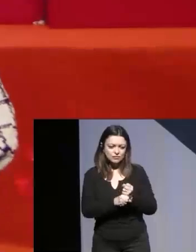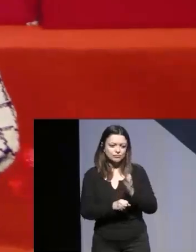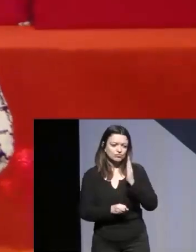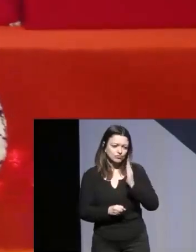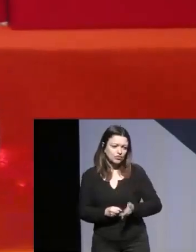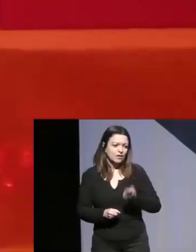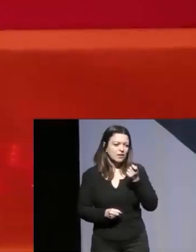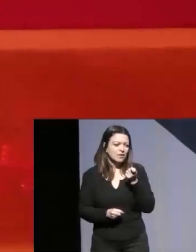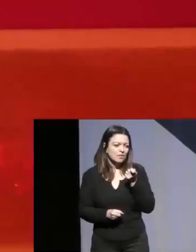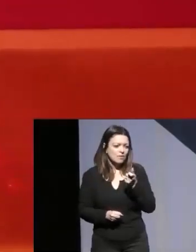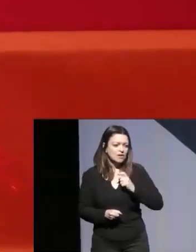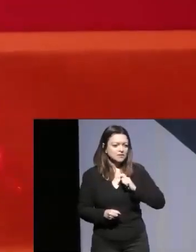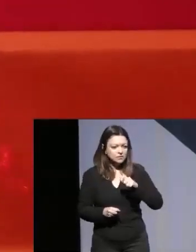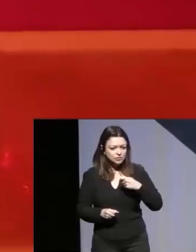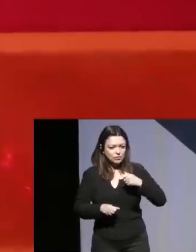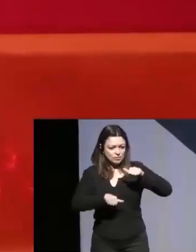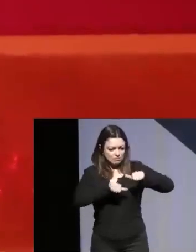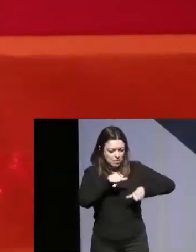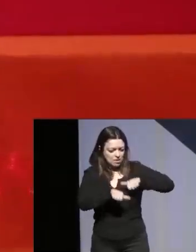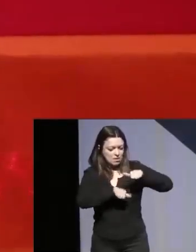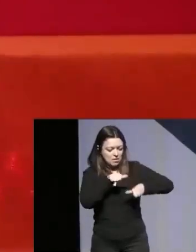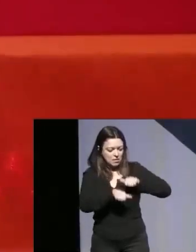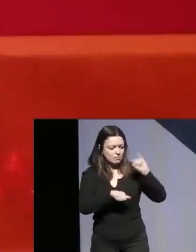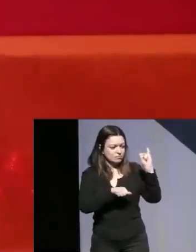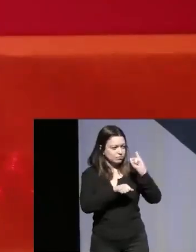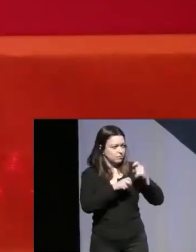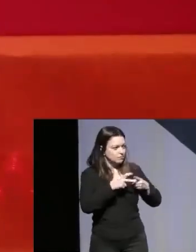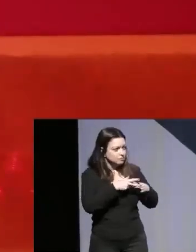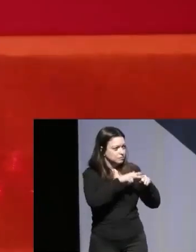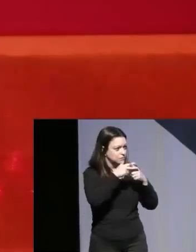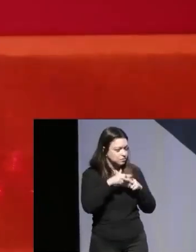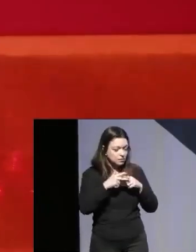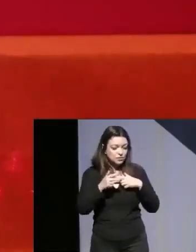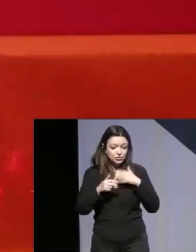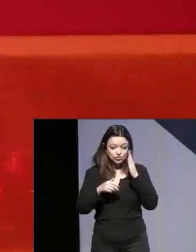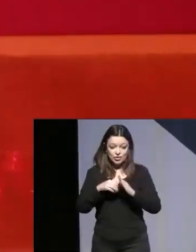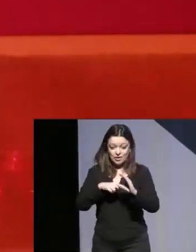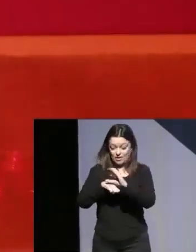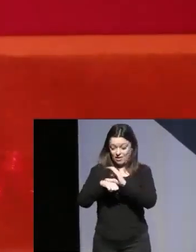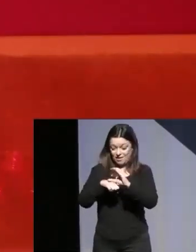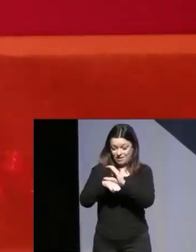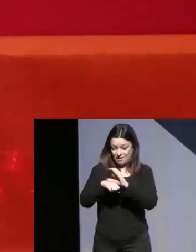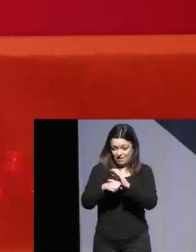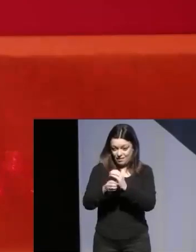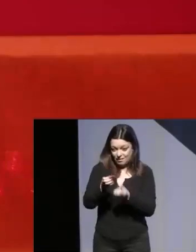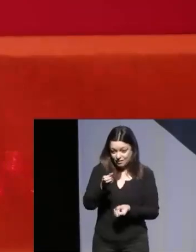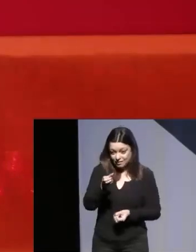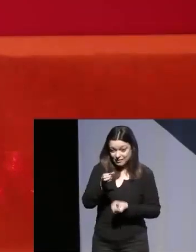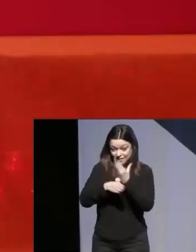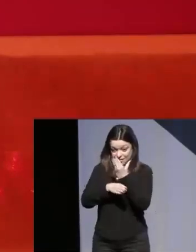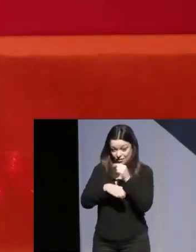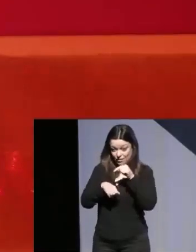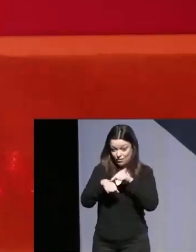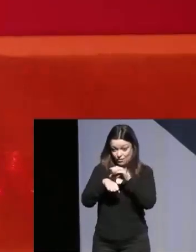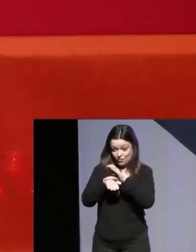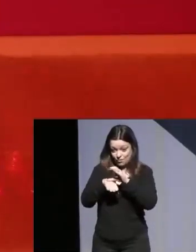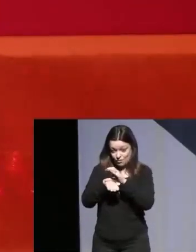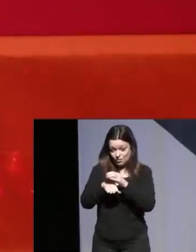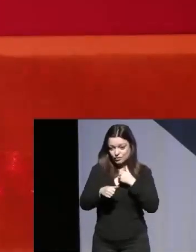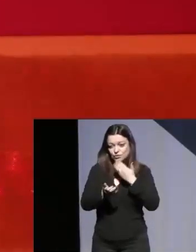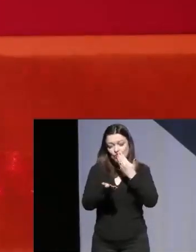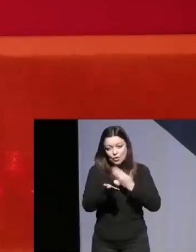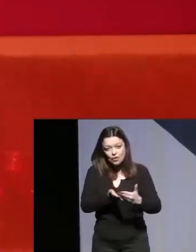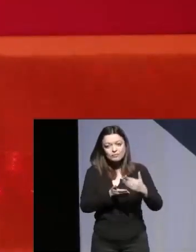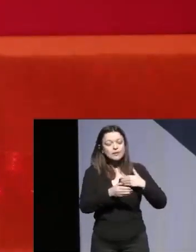reforma tributária. A Constituição nasceu e nós já começamos a falar em reforma do sistema tributário.